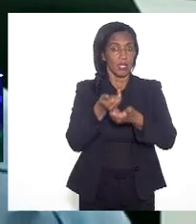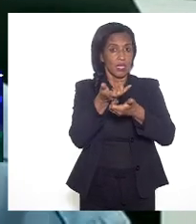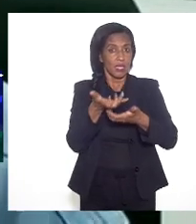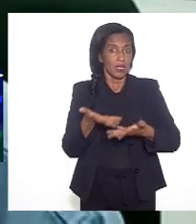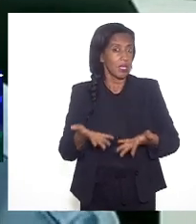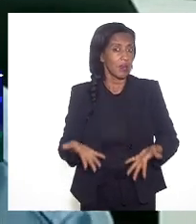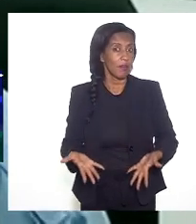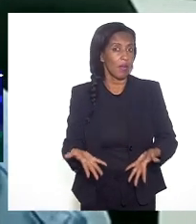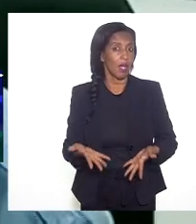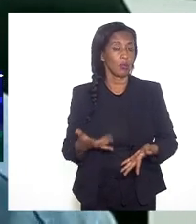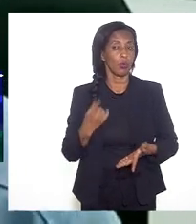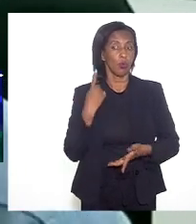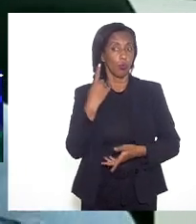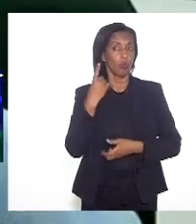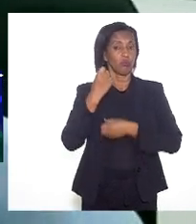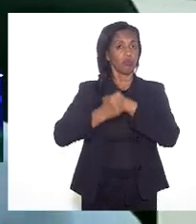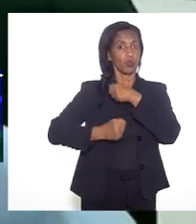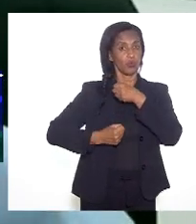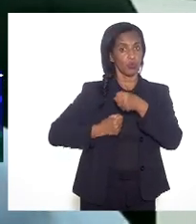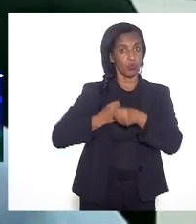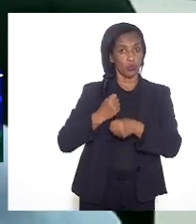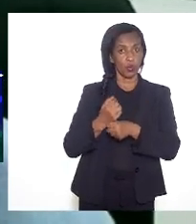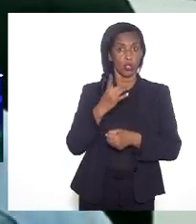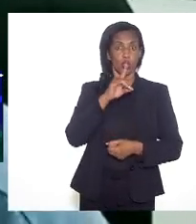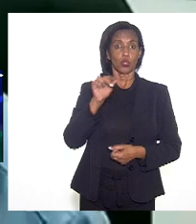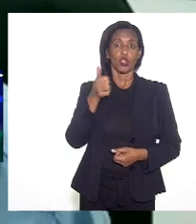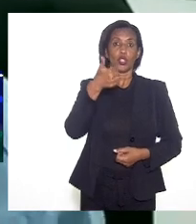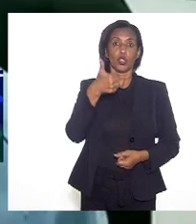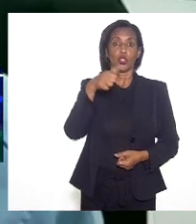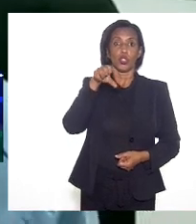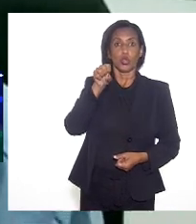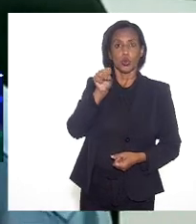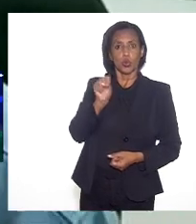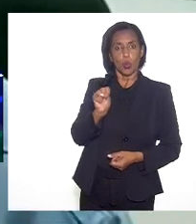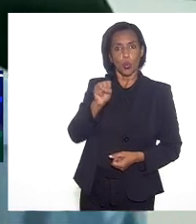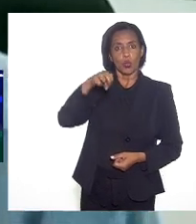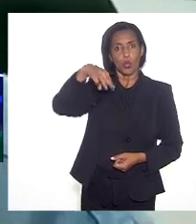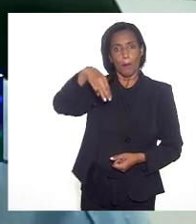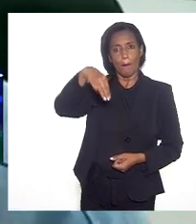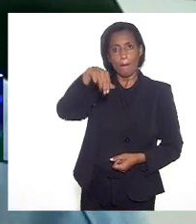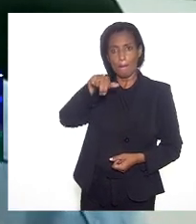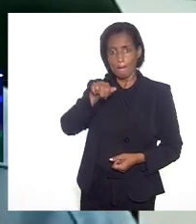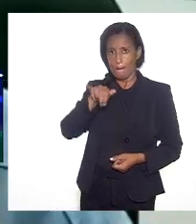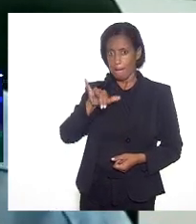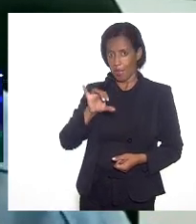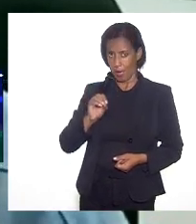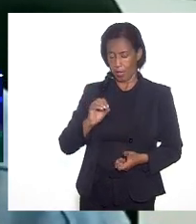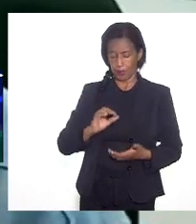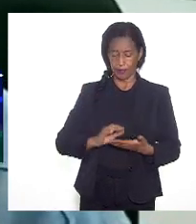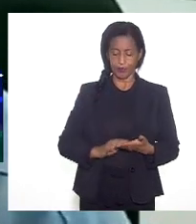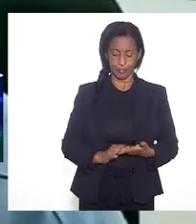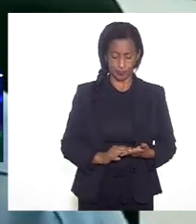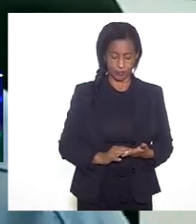celebrado anualmente no dia 18 de maio. Eu ouvi